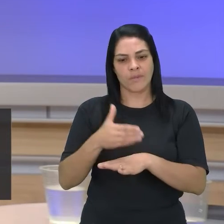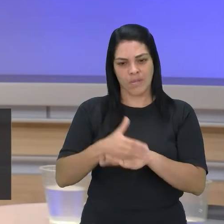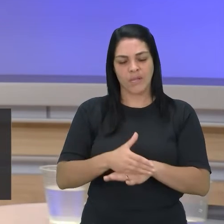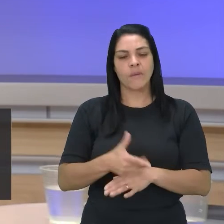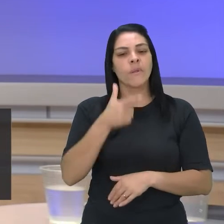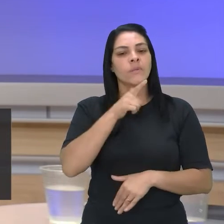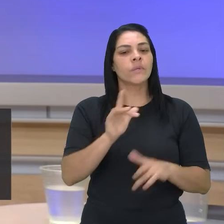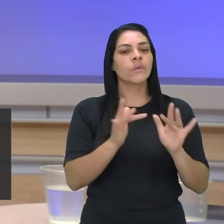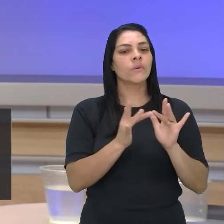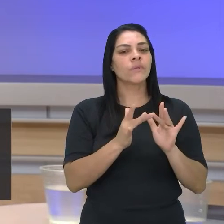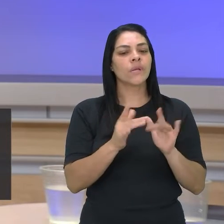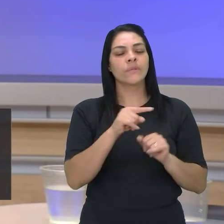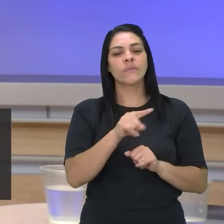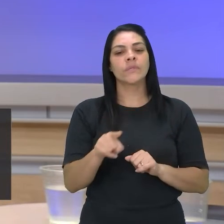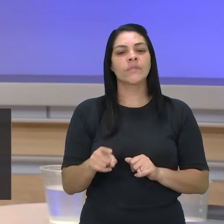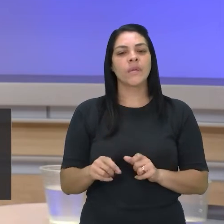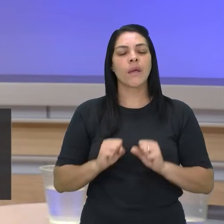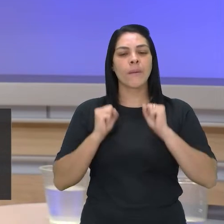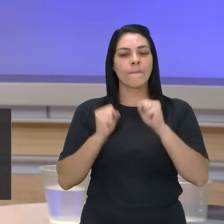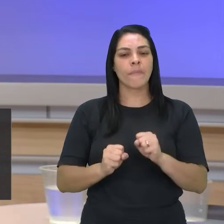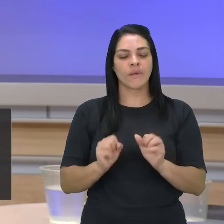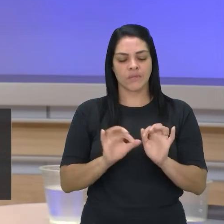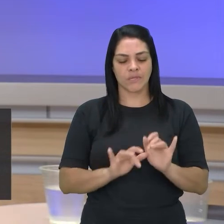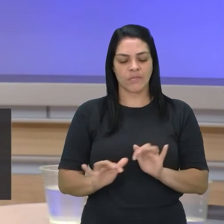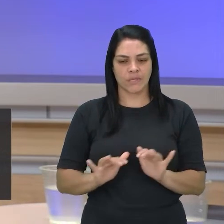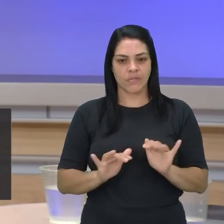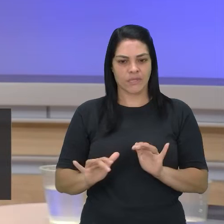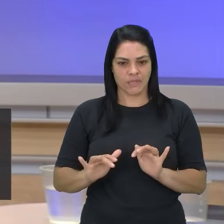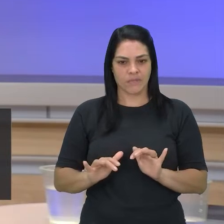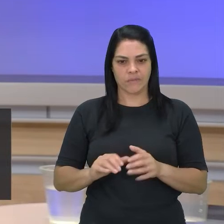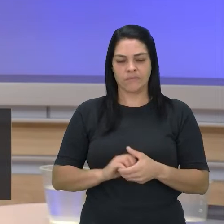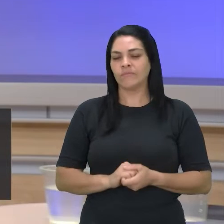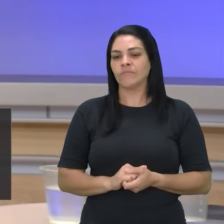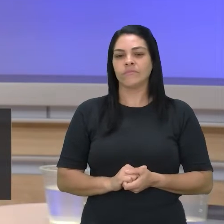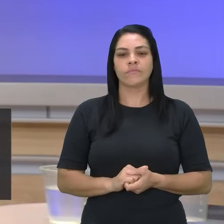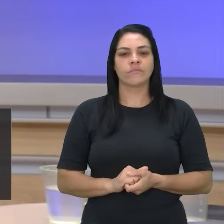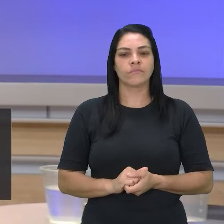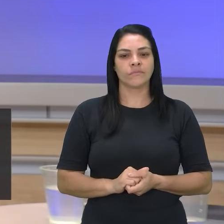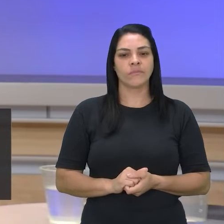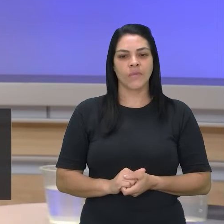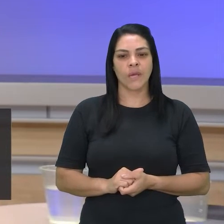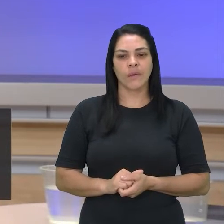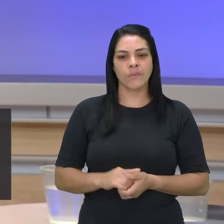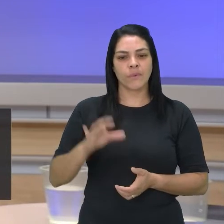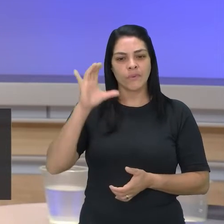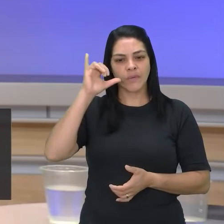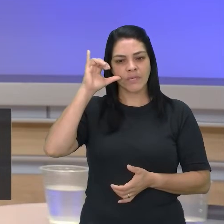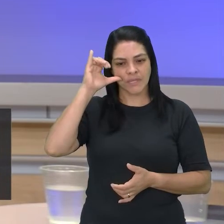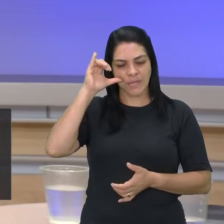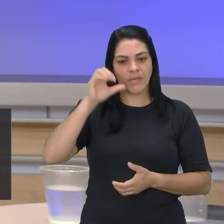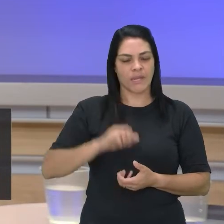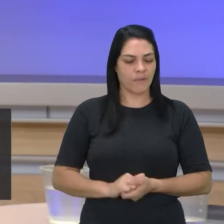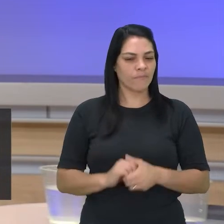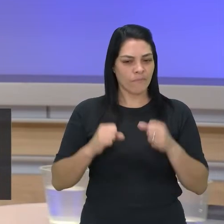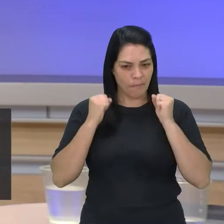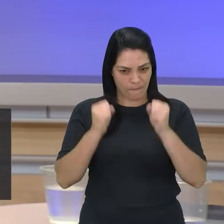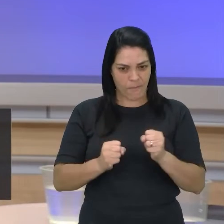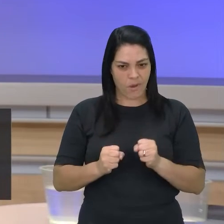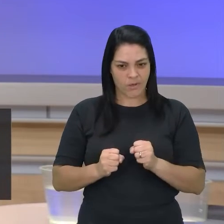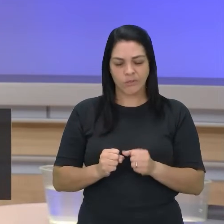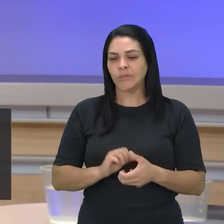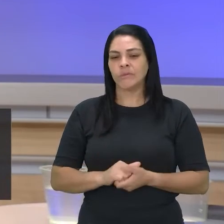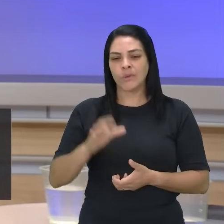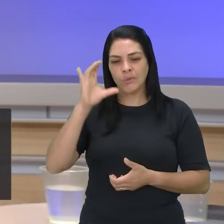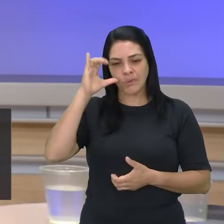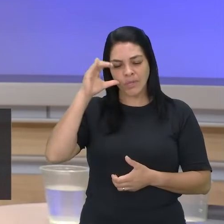em contato, Paulo, você pode escrever para o direct do nosso Instagram, né? Entrando no nosso Instagram,